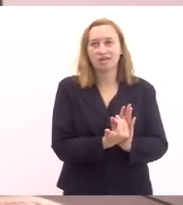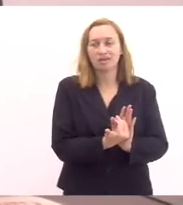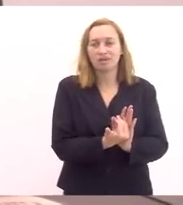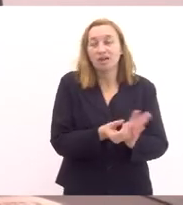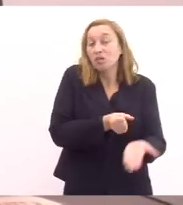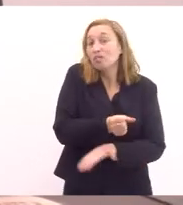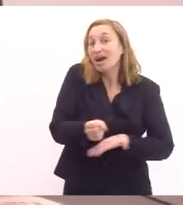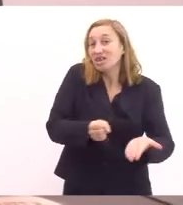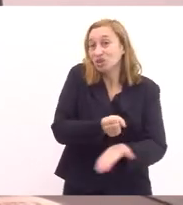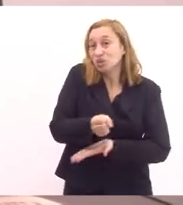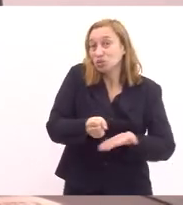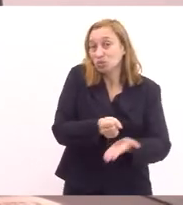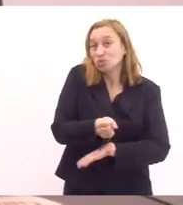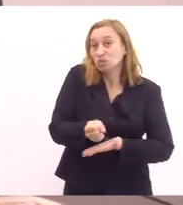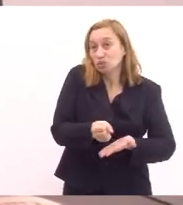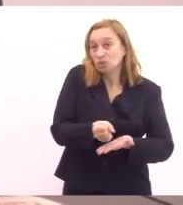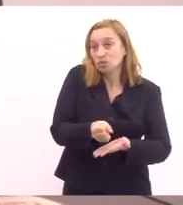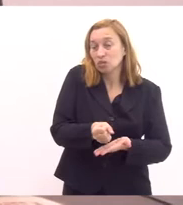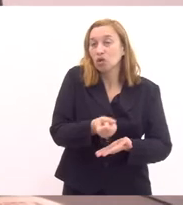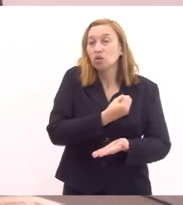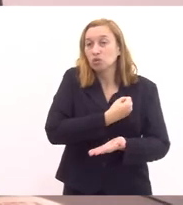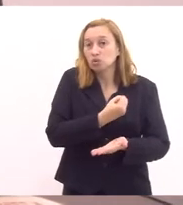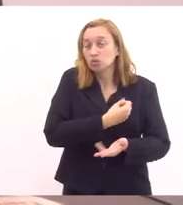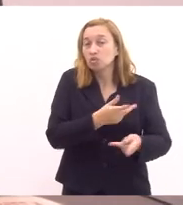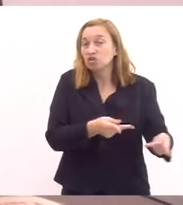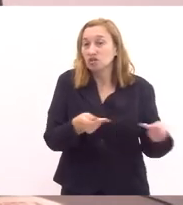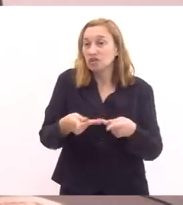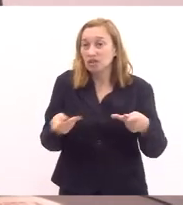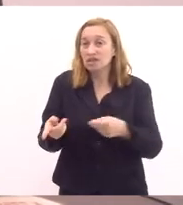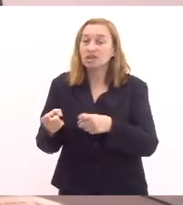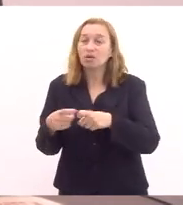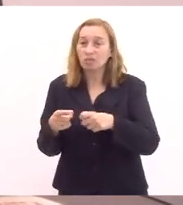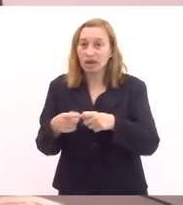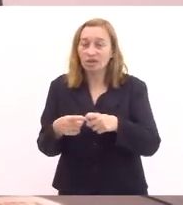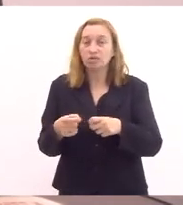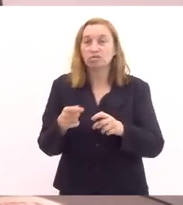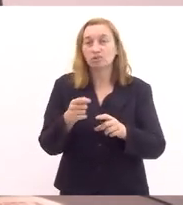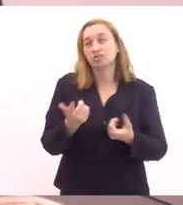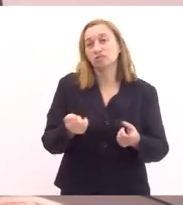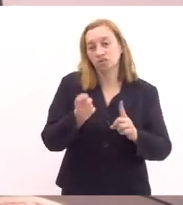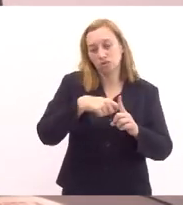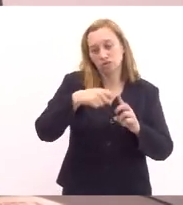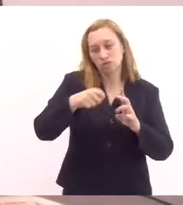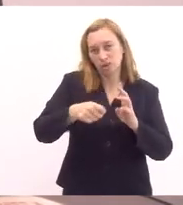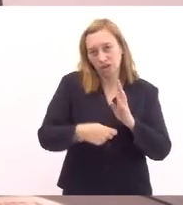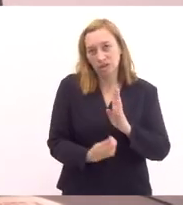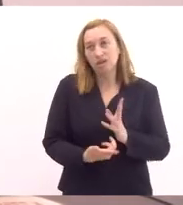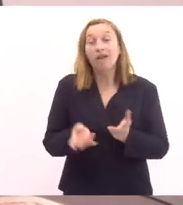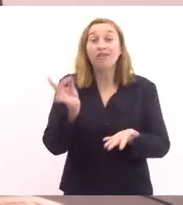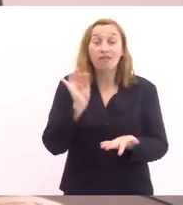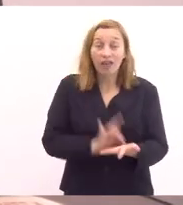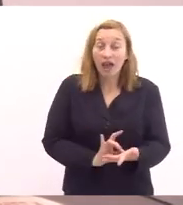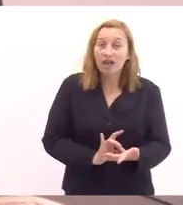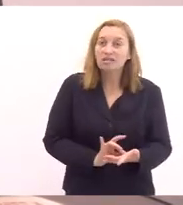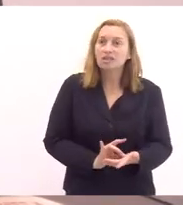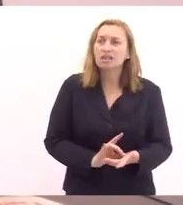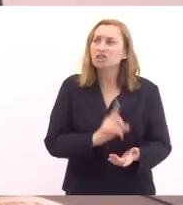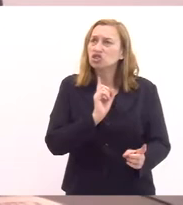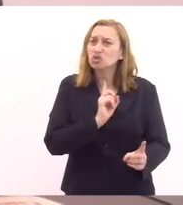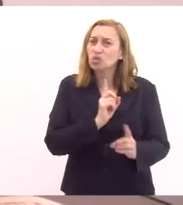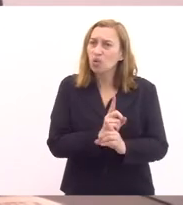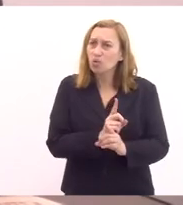item básico aí que seria o número de consultas o pré-natal na realidade a gente